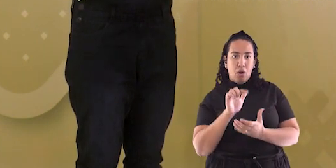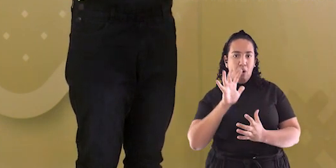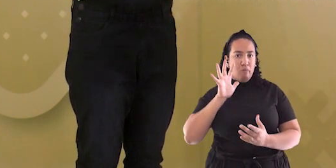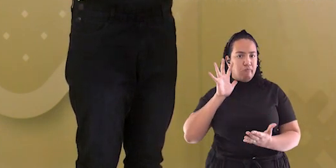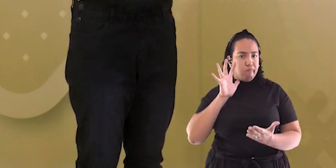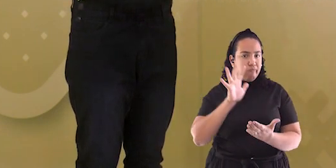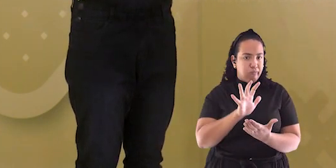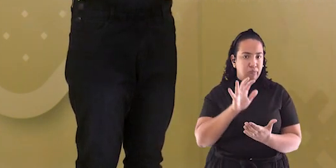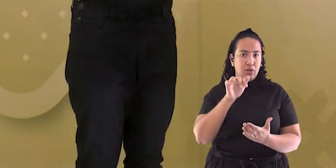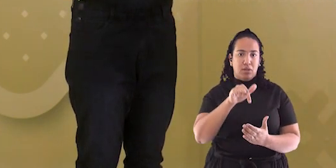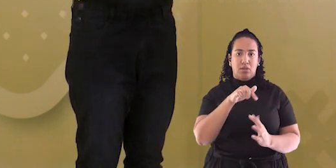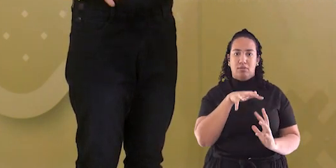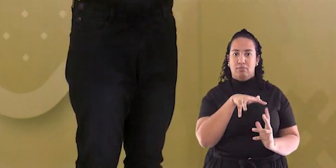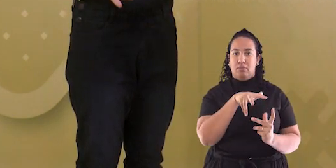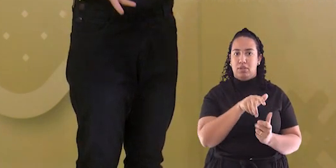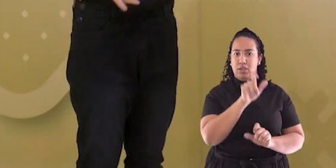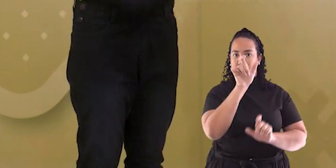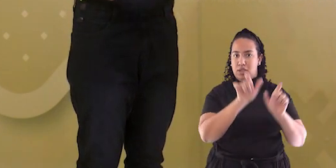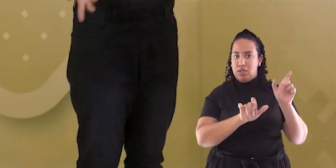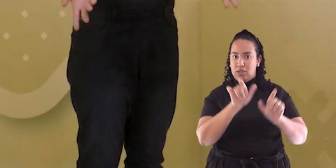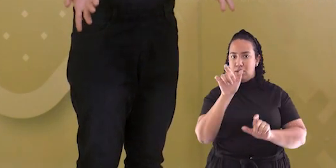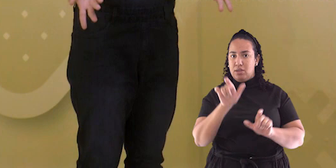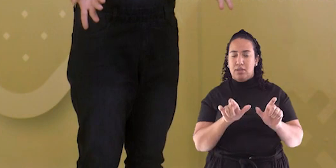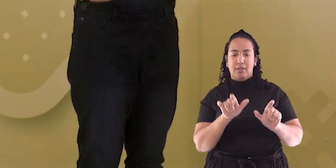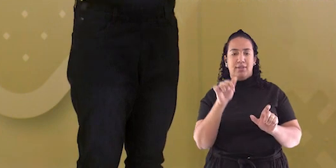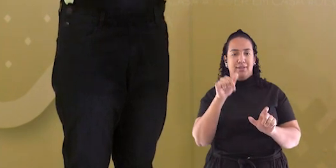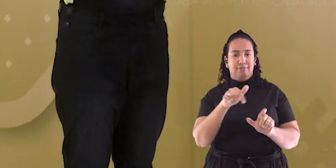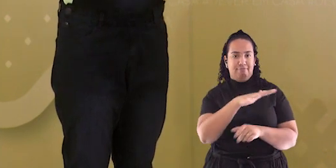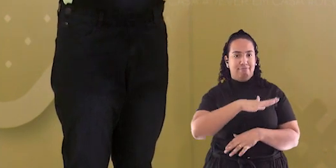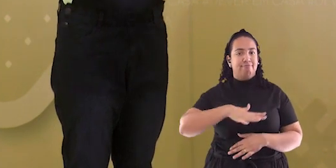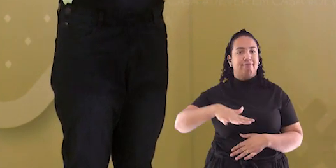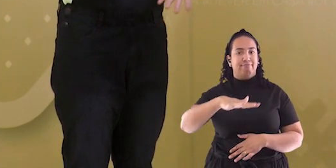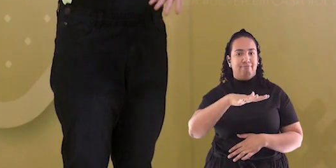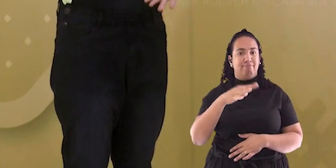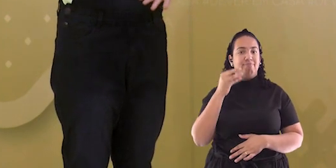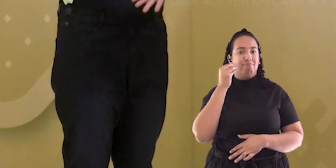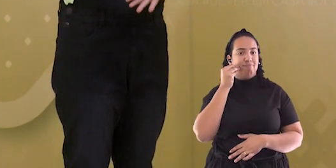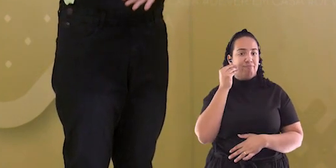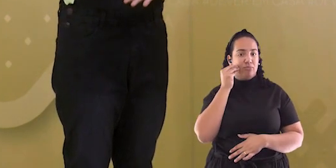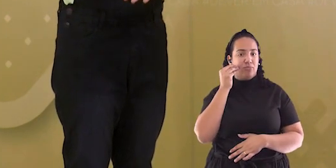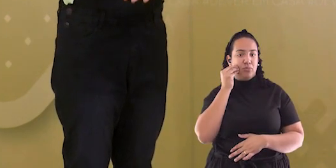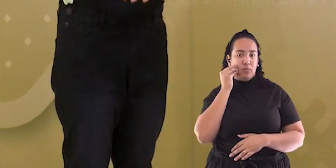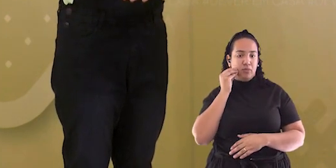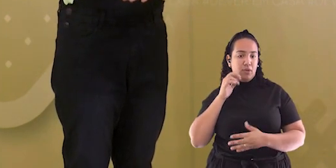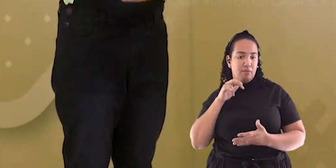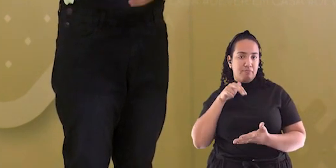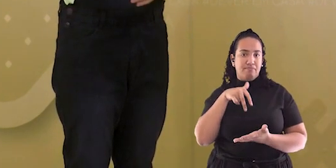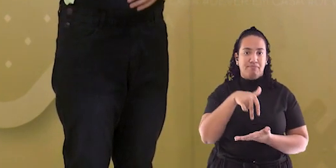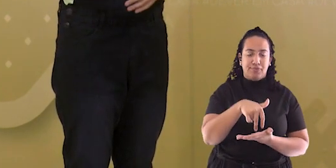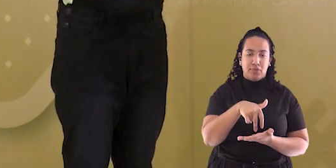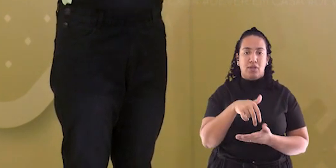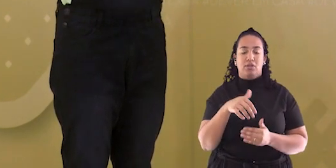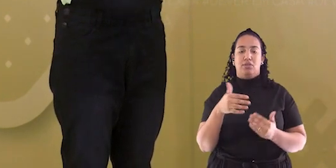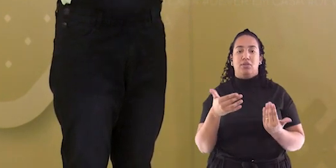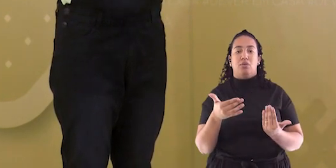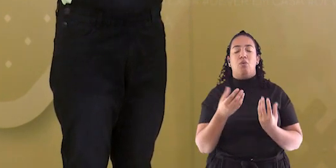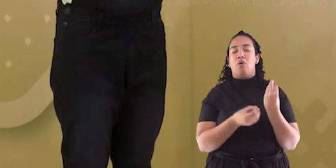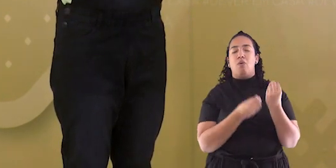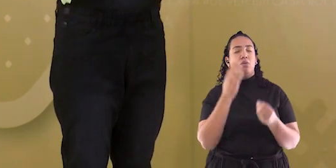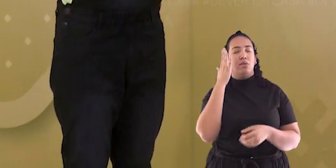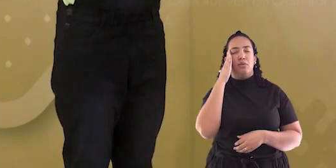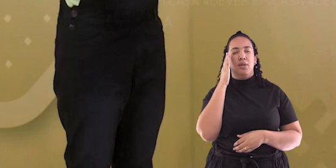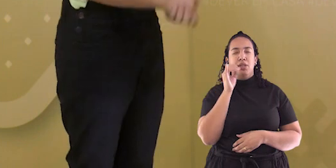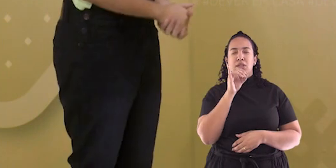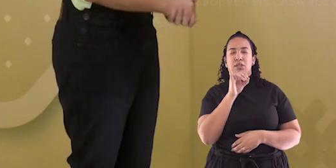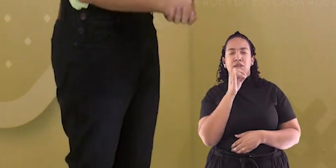presentes no planeta, tentando ocupar o espaço que eles já ocupam. E o que vai definir se essa pressão atmosférica será maior ou menor é